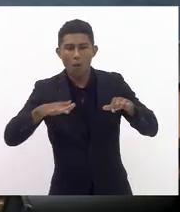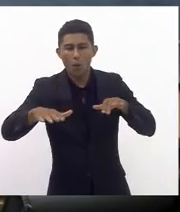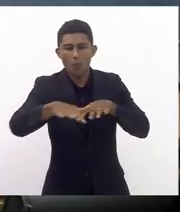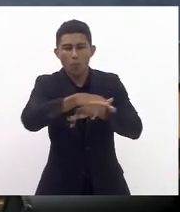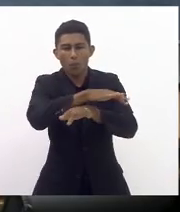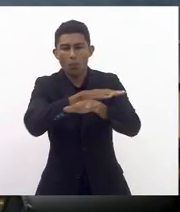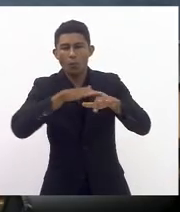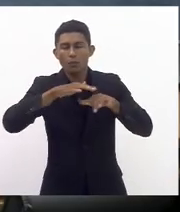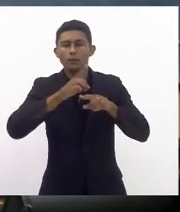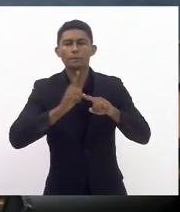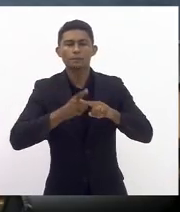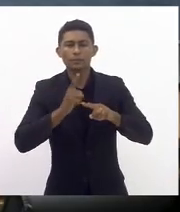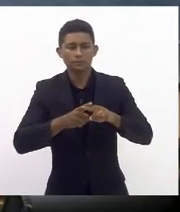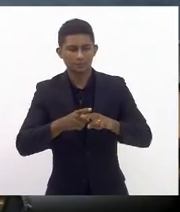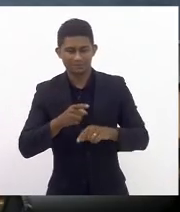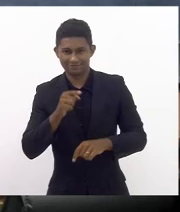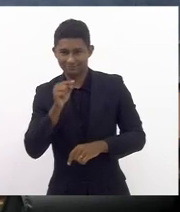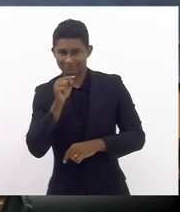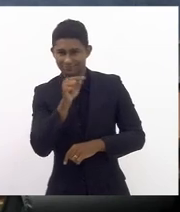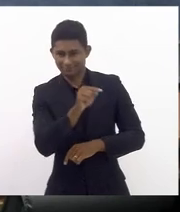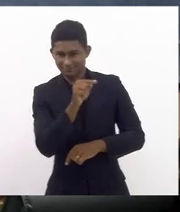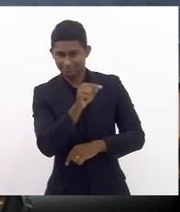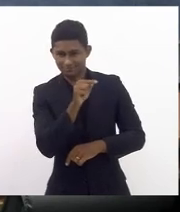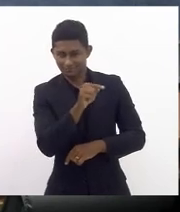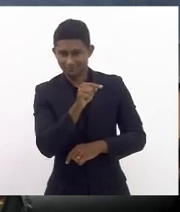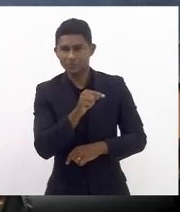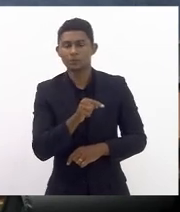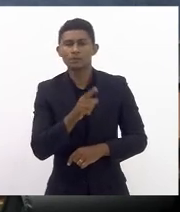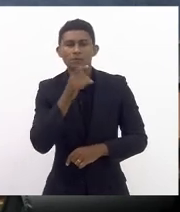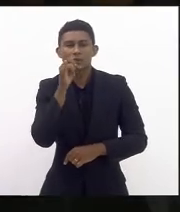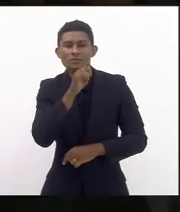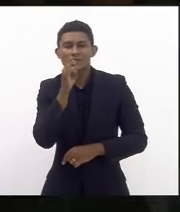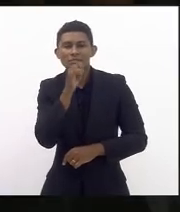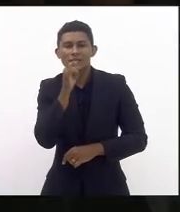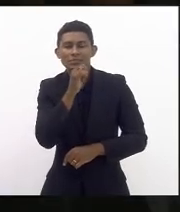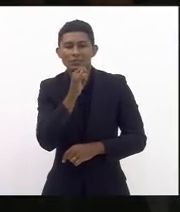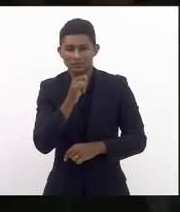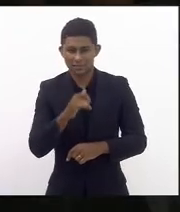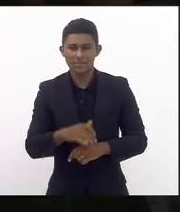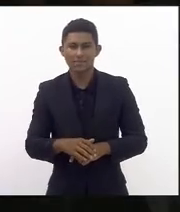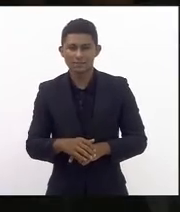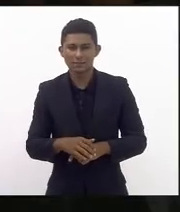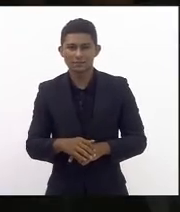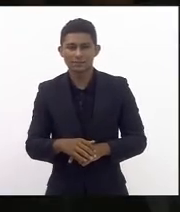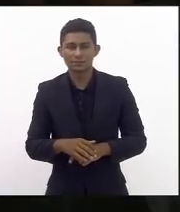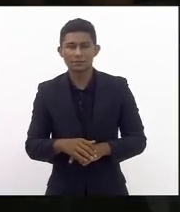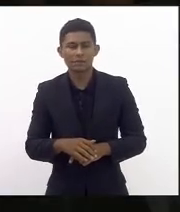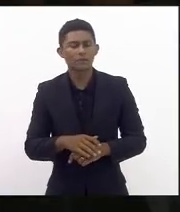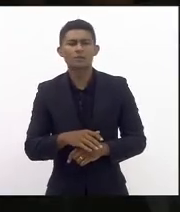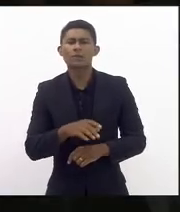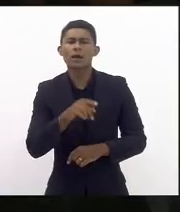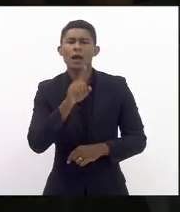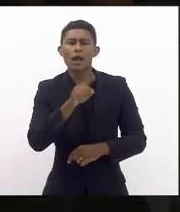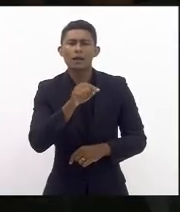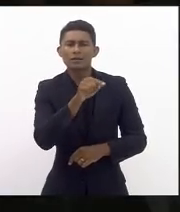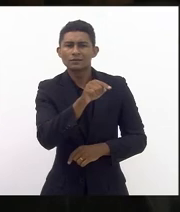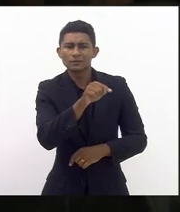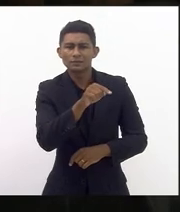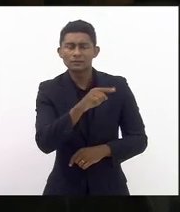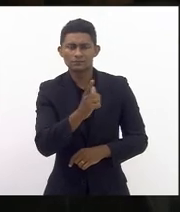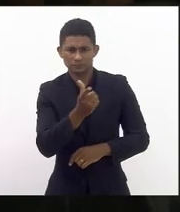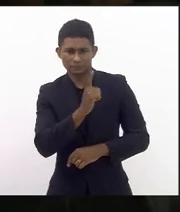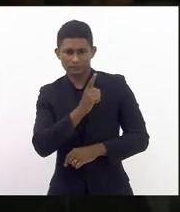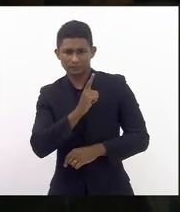porque as torres que levarão a energia gerada transitarão por